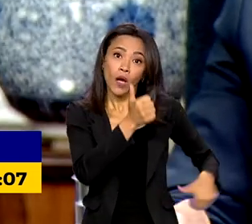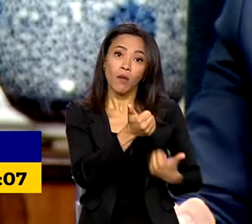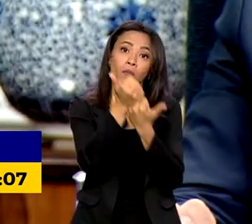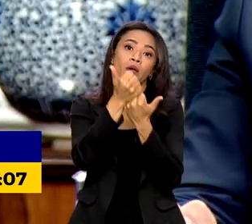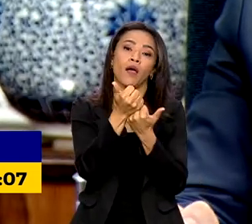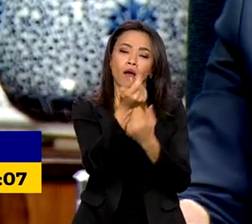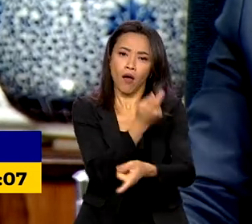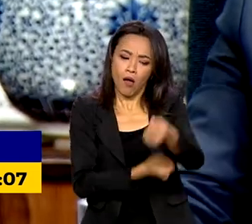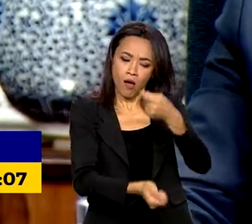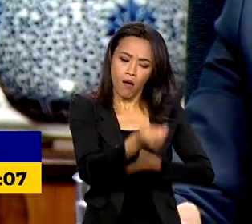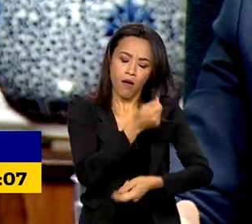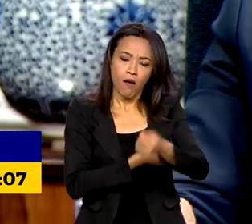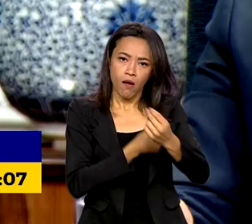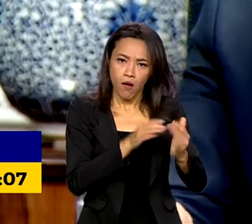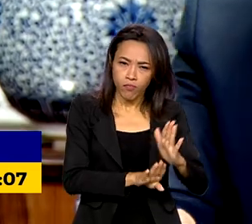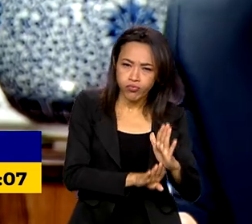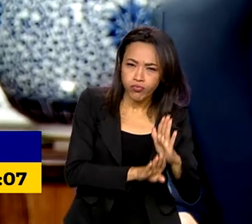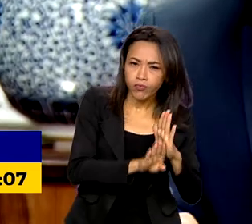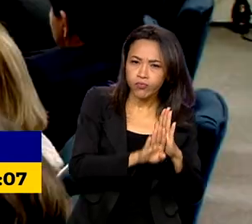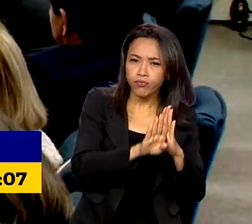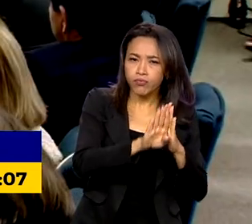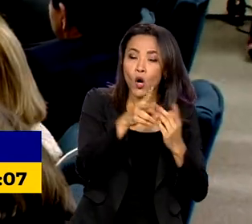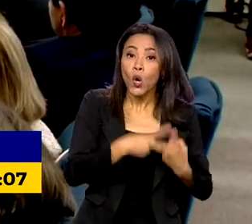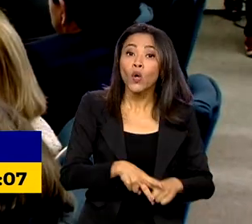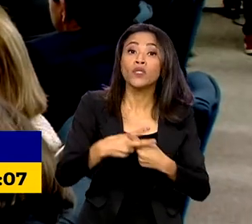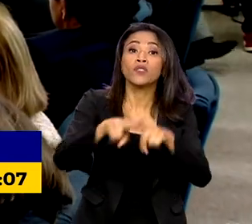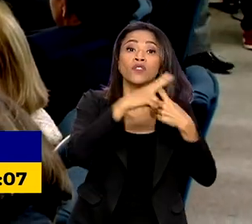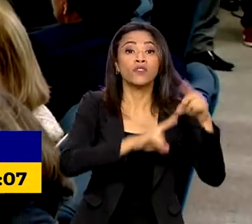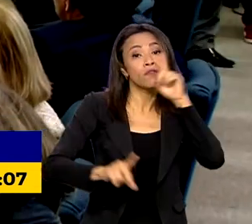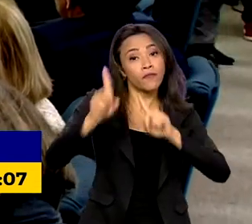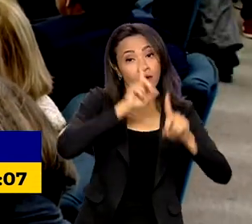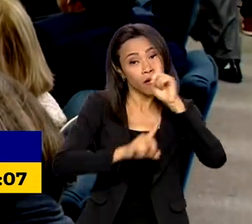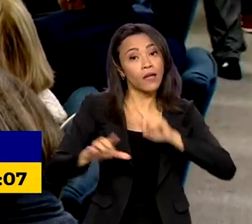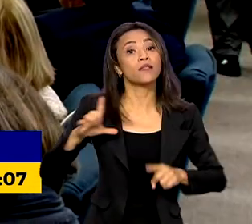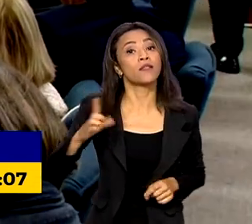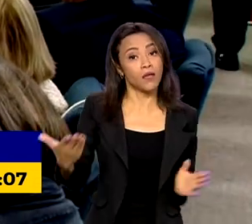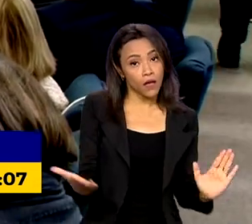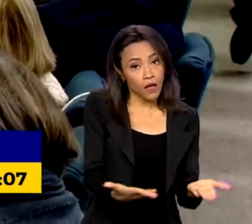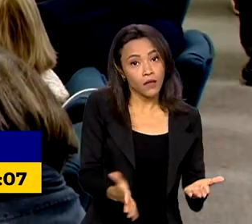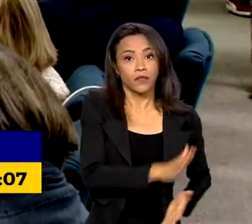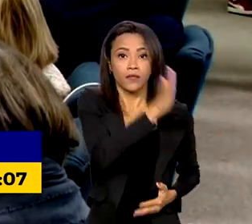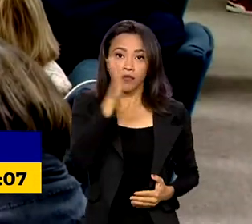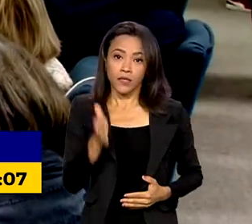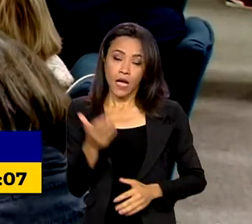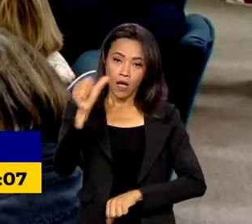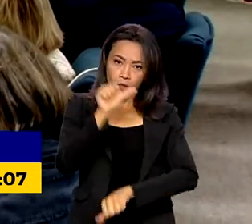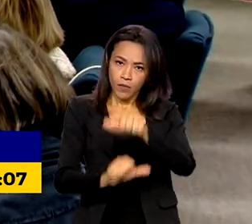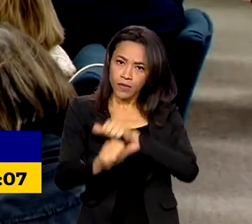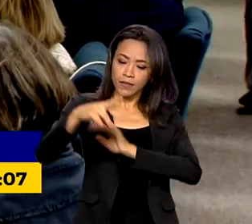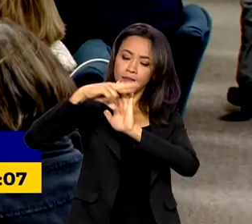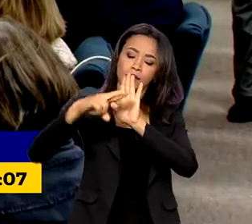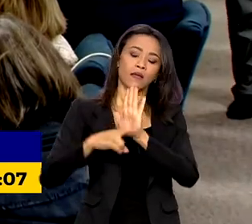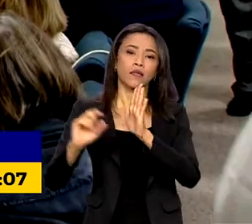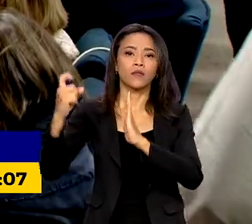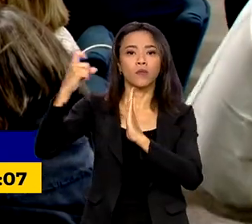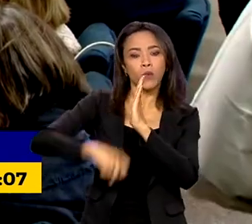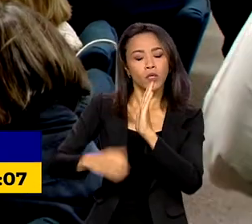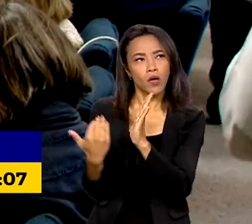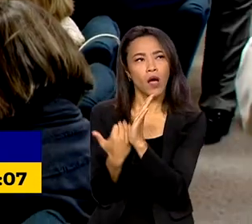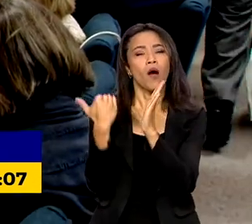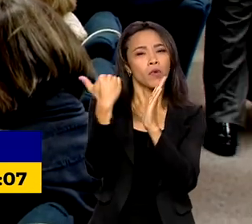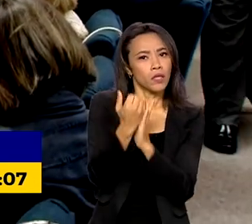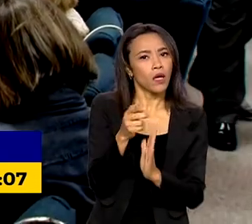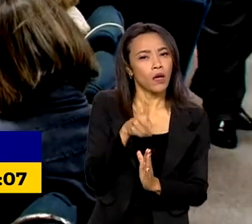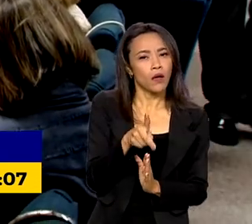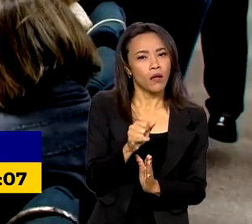economia brasileira, corrigindo distorções que existem hoje. Ainda segundo a PI, a reforma tributária pode aumentar o PIB em